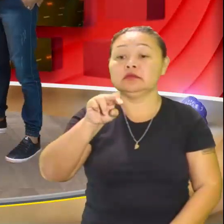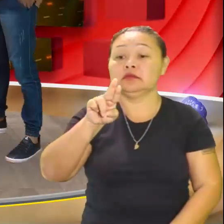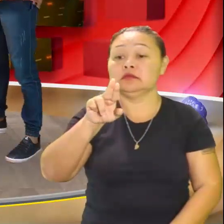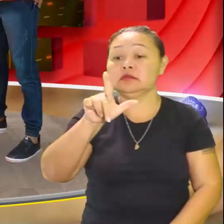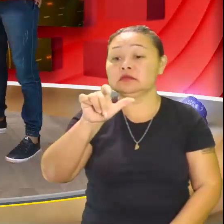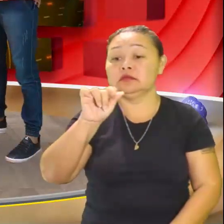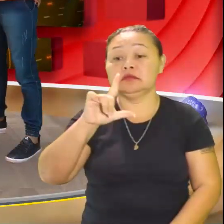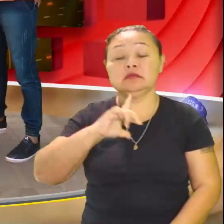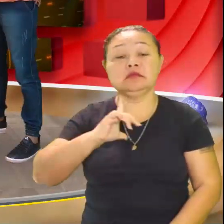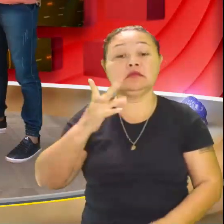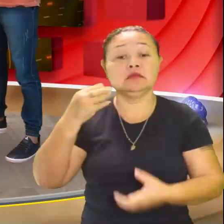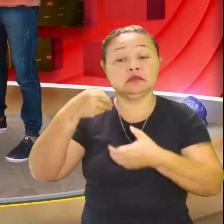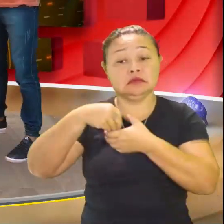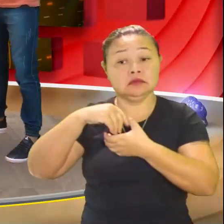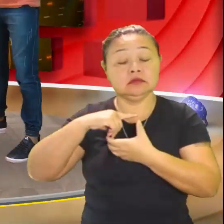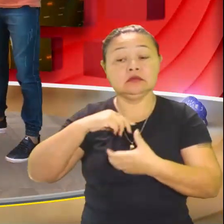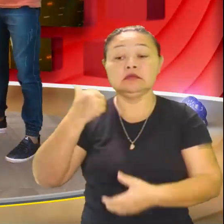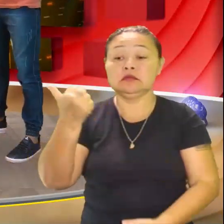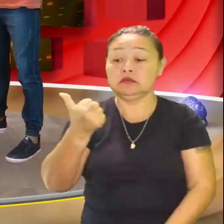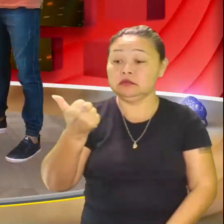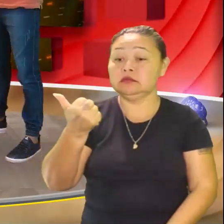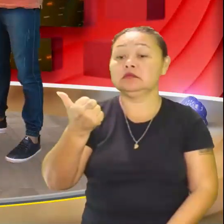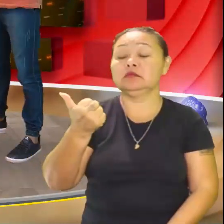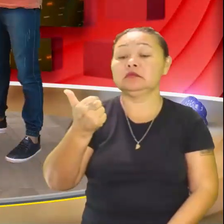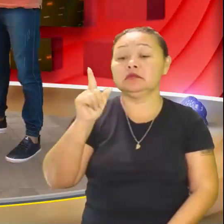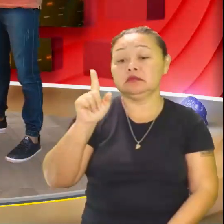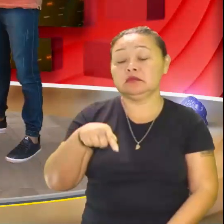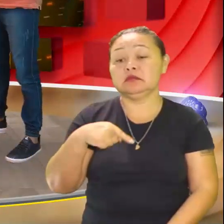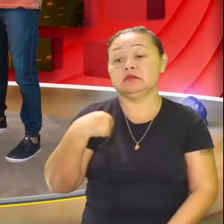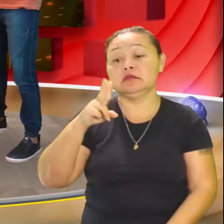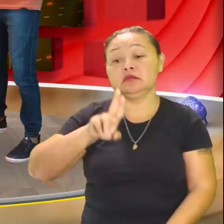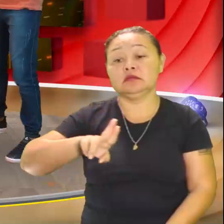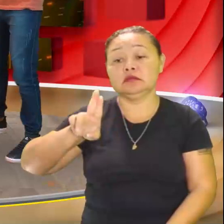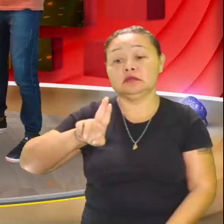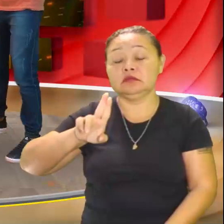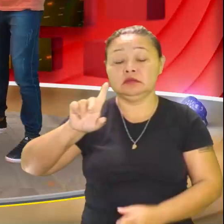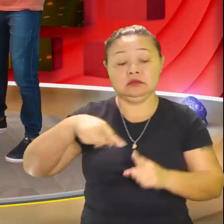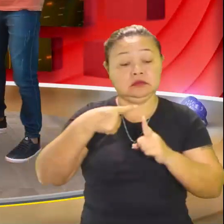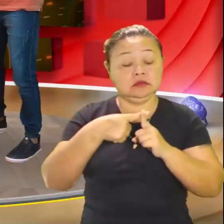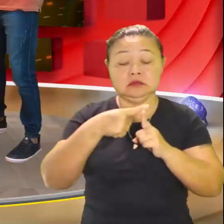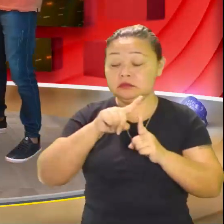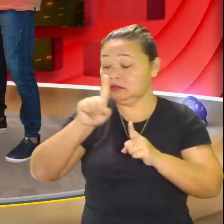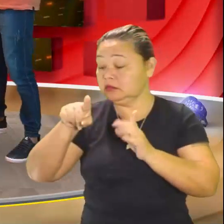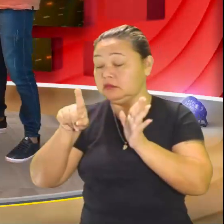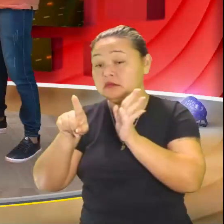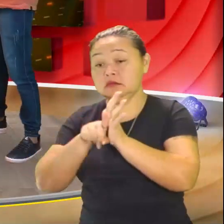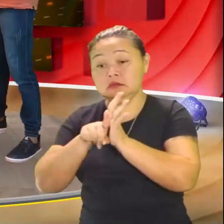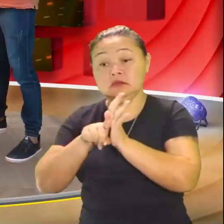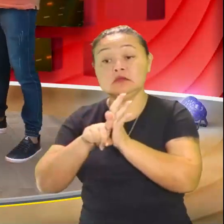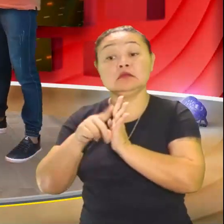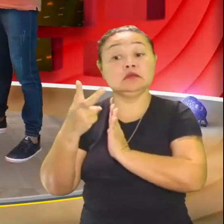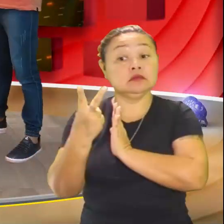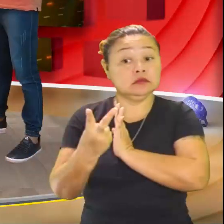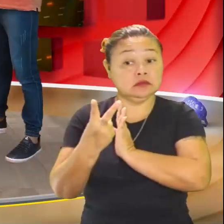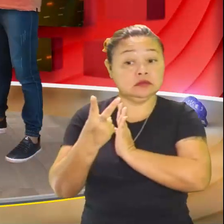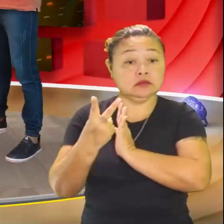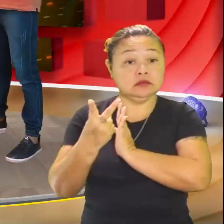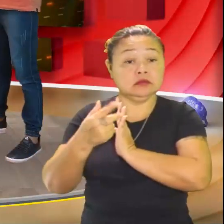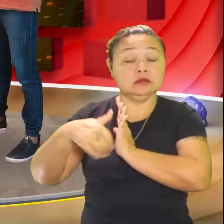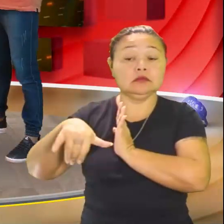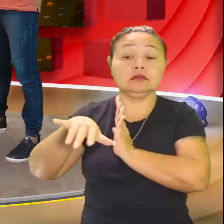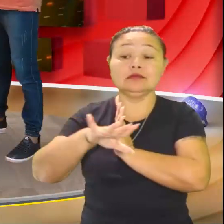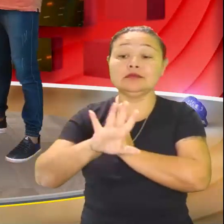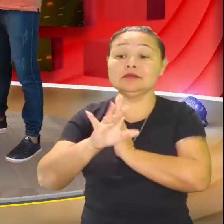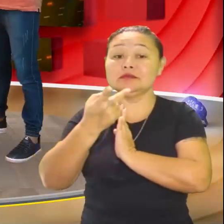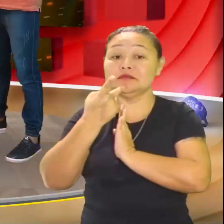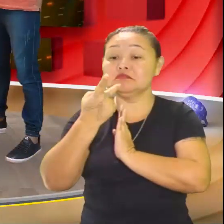podemos ter... Bom, se for do primeiro grau, nós vamos usar a parte positiva e a parte negativa. Então já tem 2. E os meninos que a